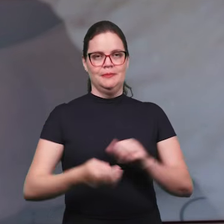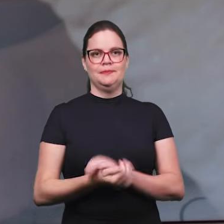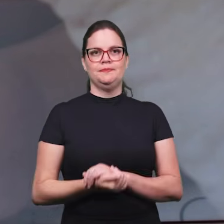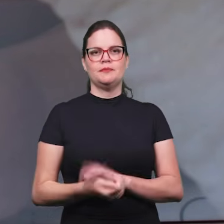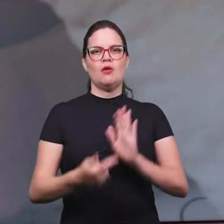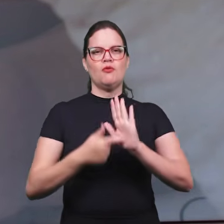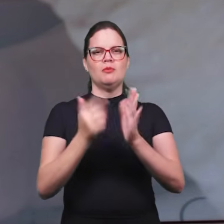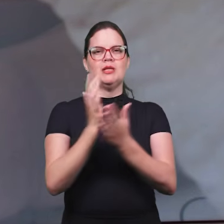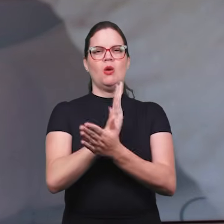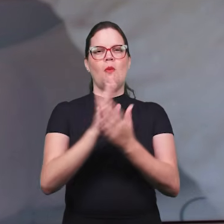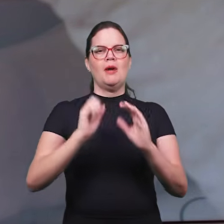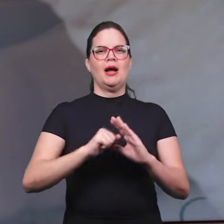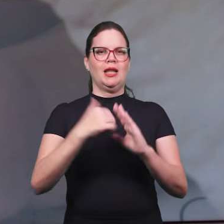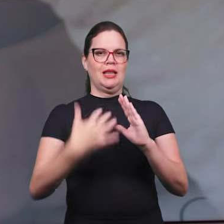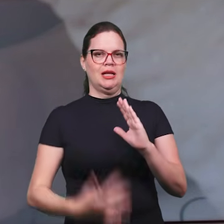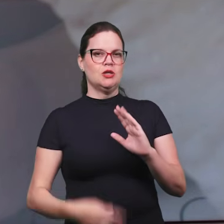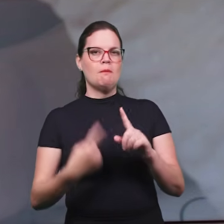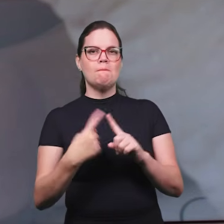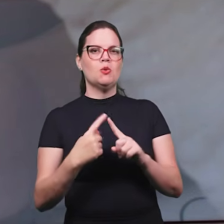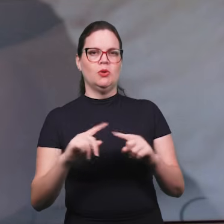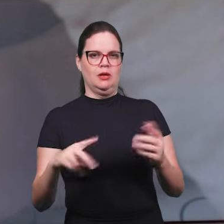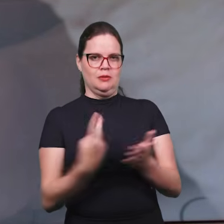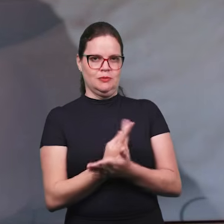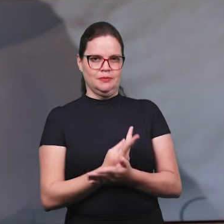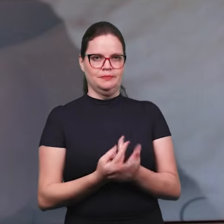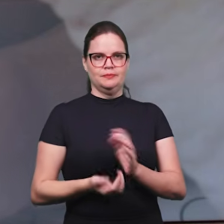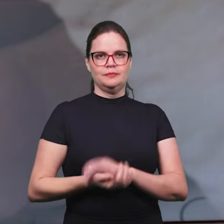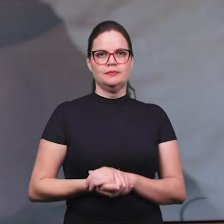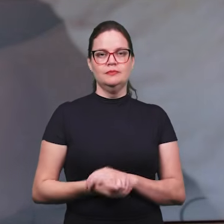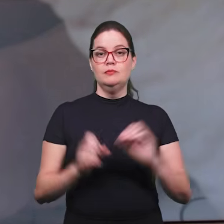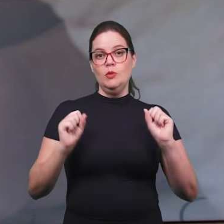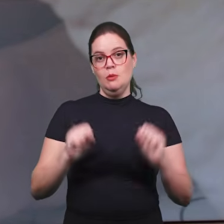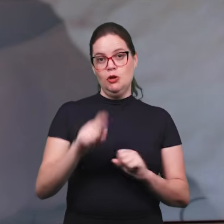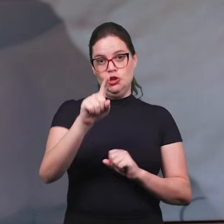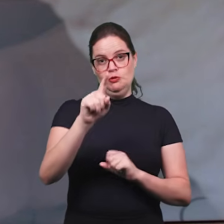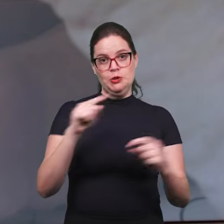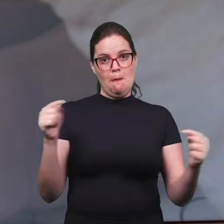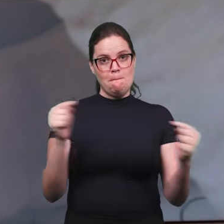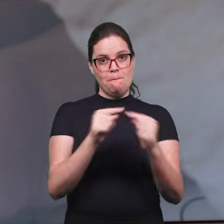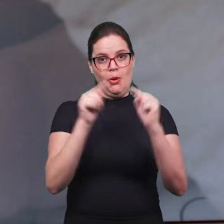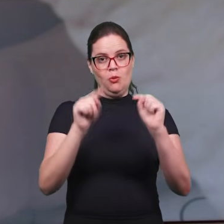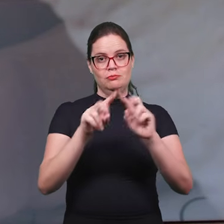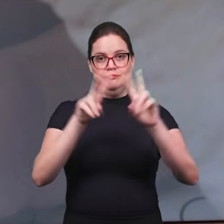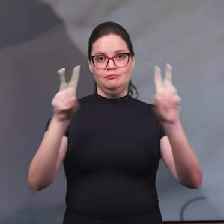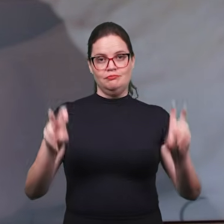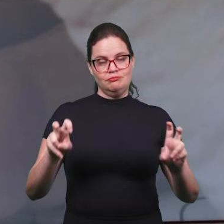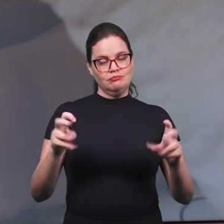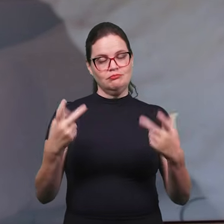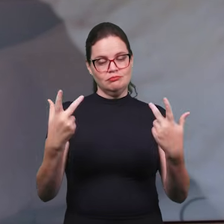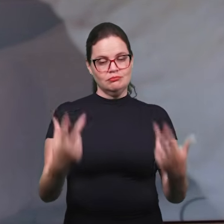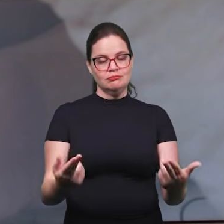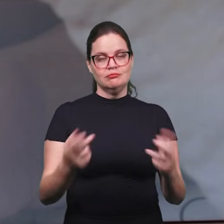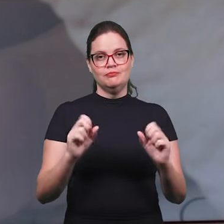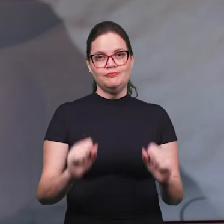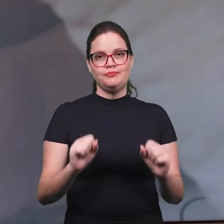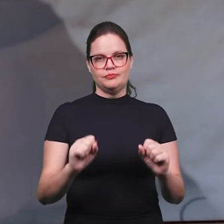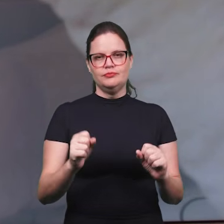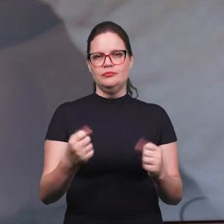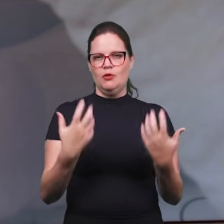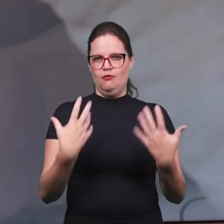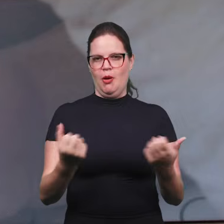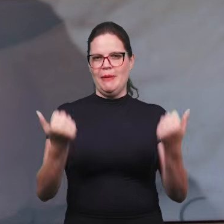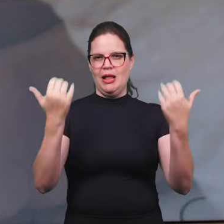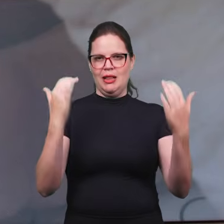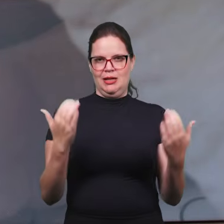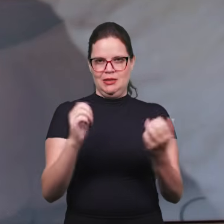trouxe aqui algumas causas que geralmente acontecem. Pode ser que você se enquadre em alguma delas e vamos